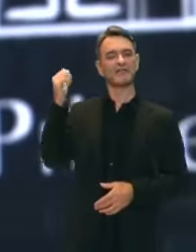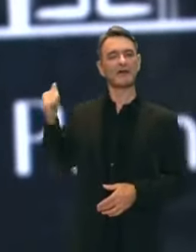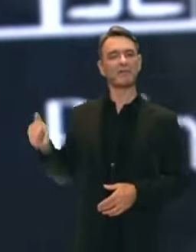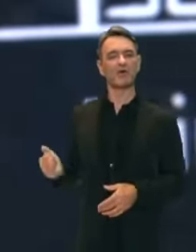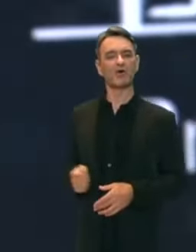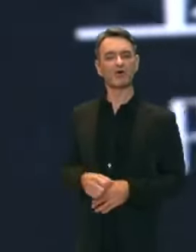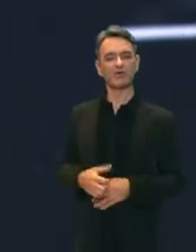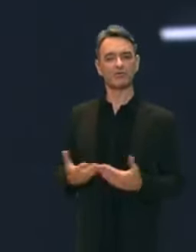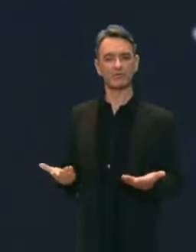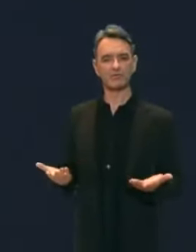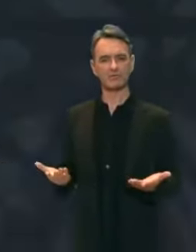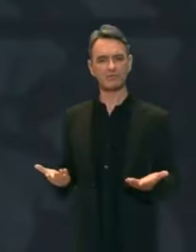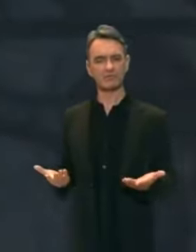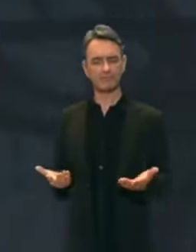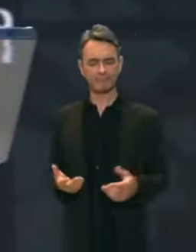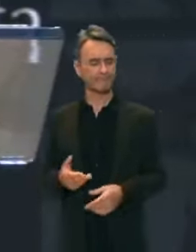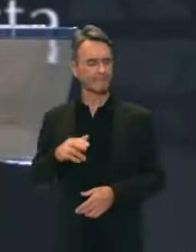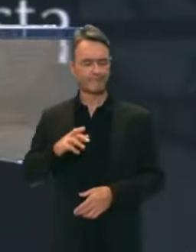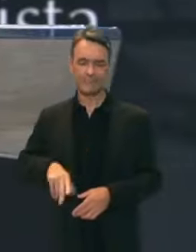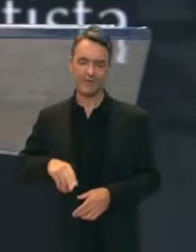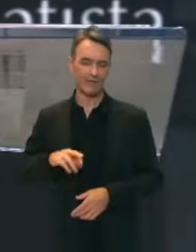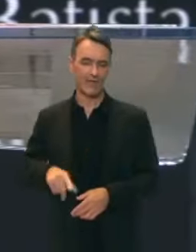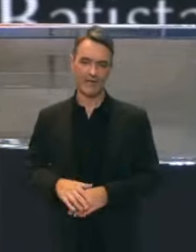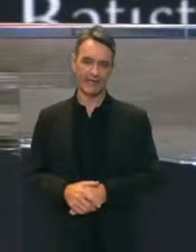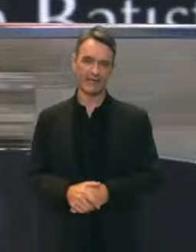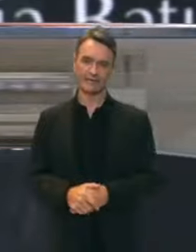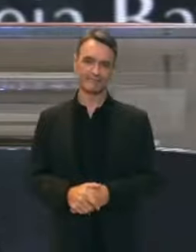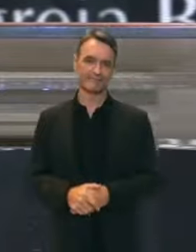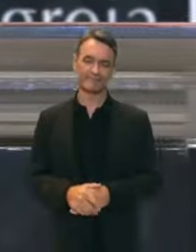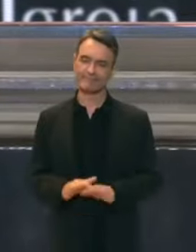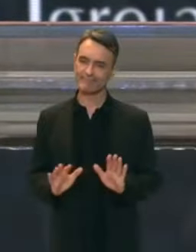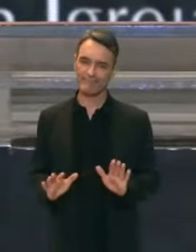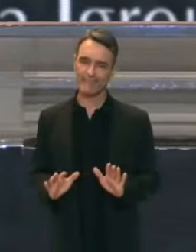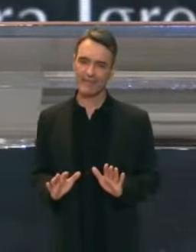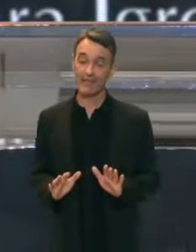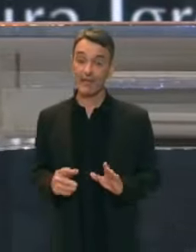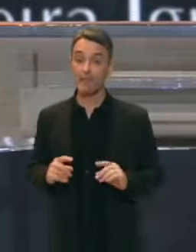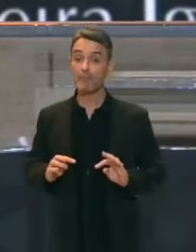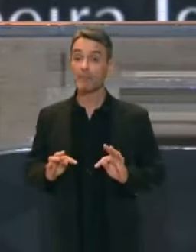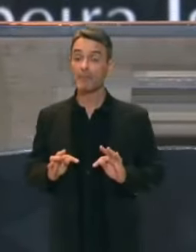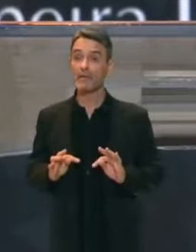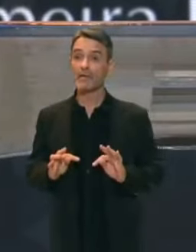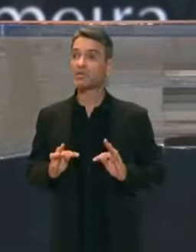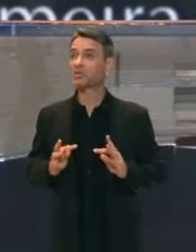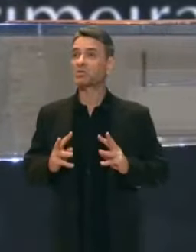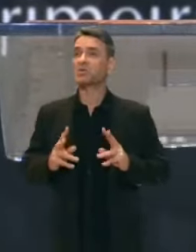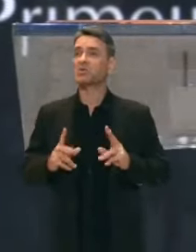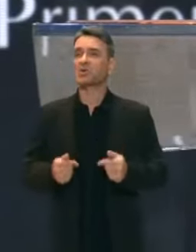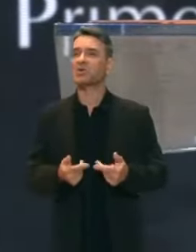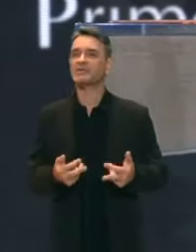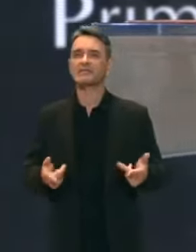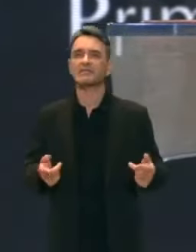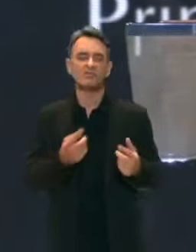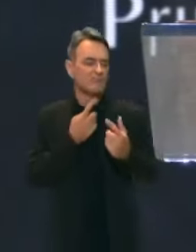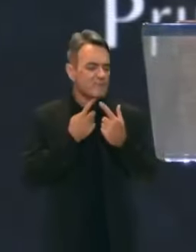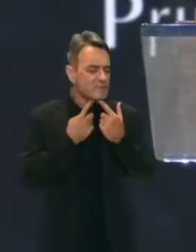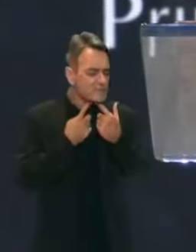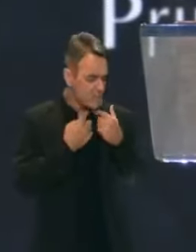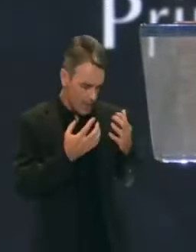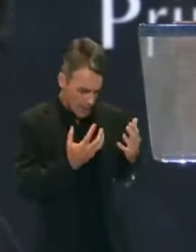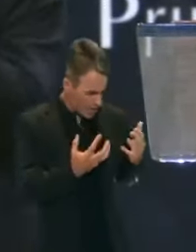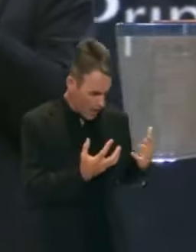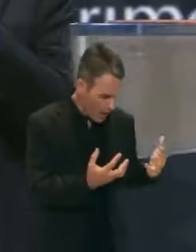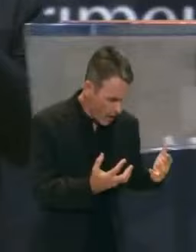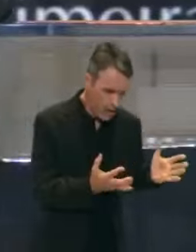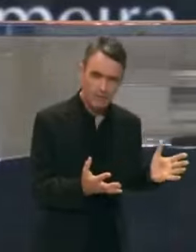O ponto mais alto que você pode chegar não é ter tudo o que você deseja. O ponto